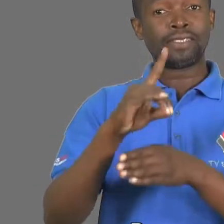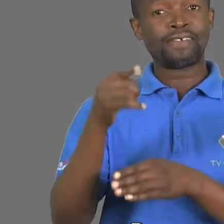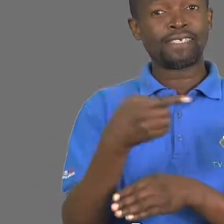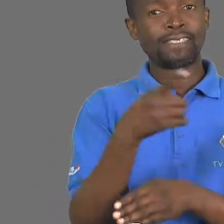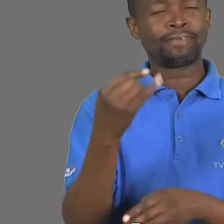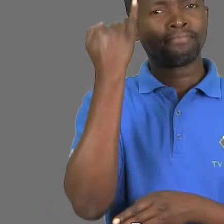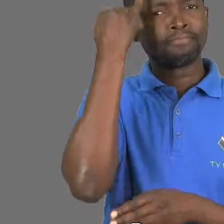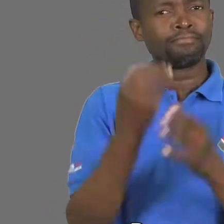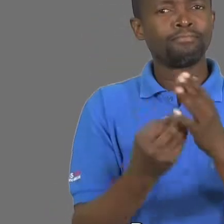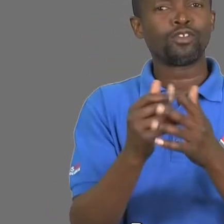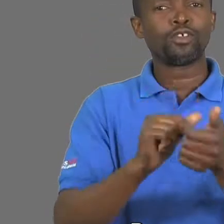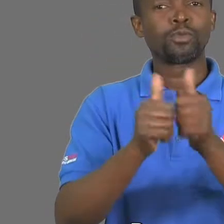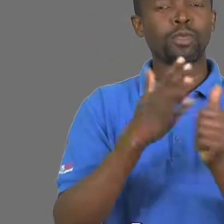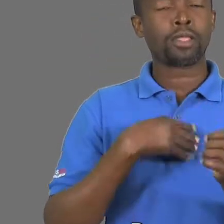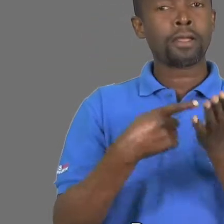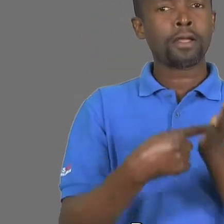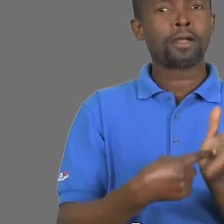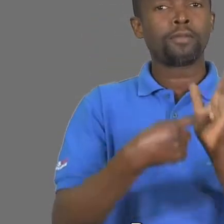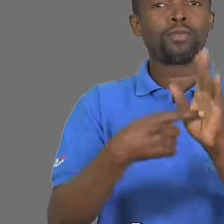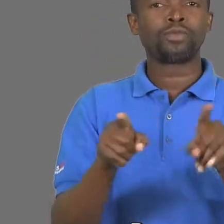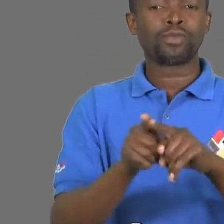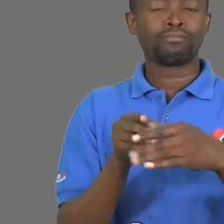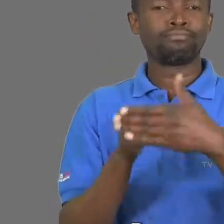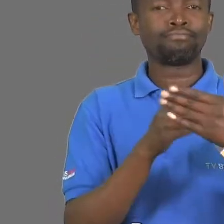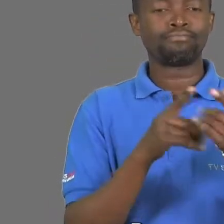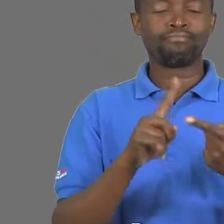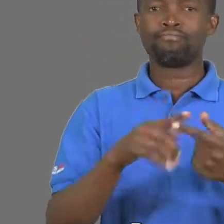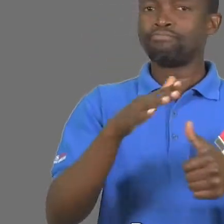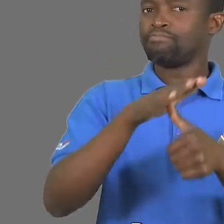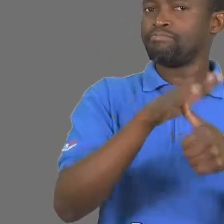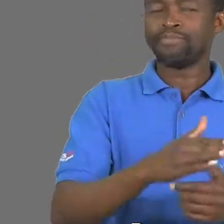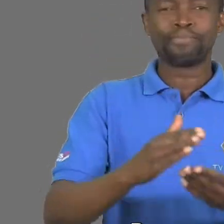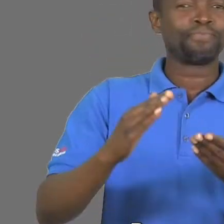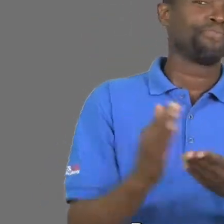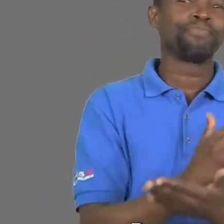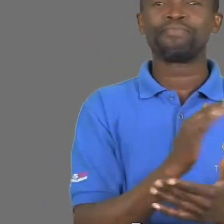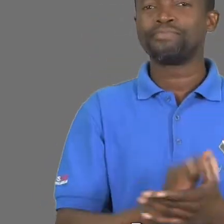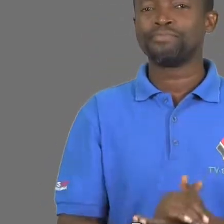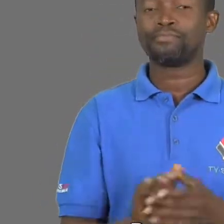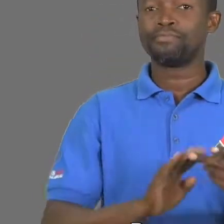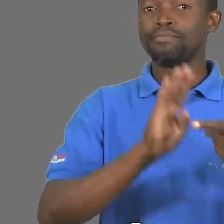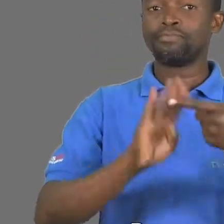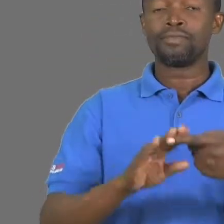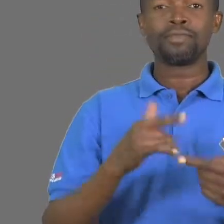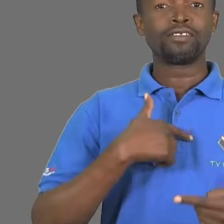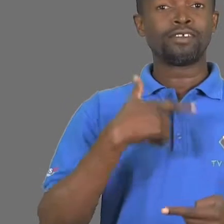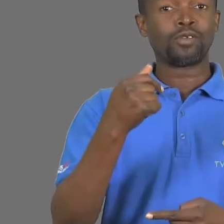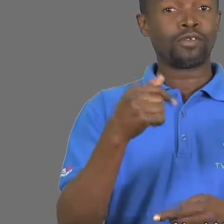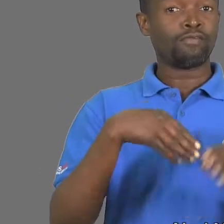Pessoas com deficiência usam desporto para apelar ao fim da discriminação social.